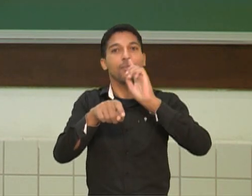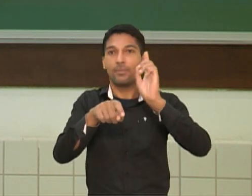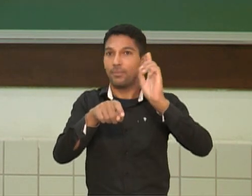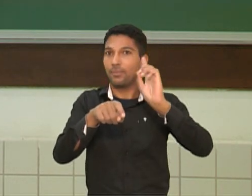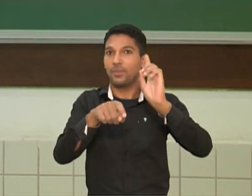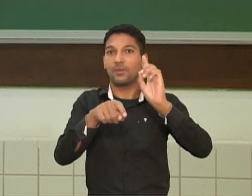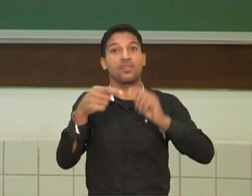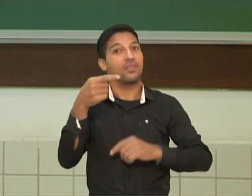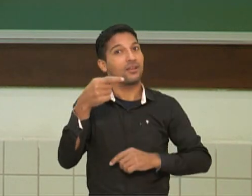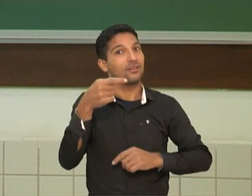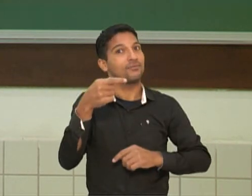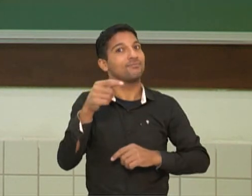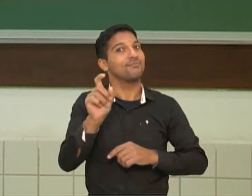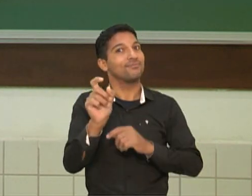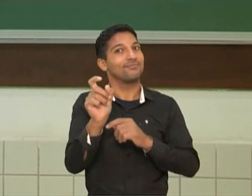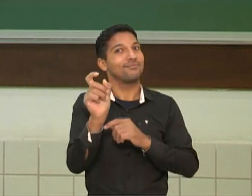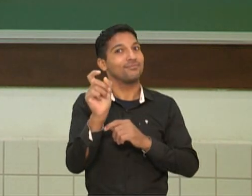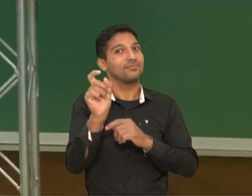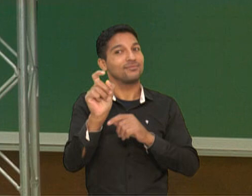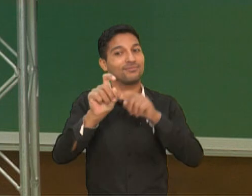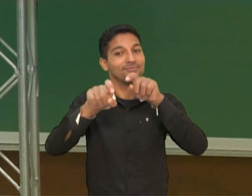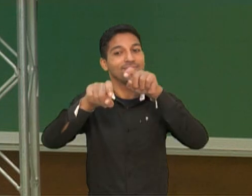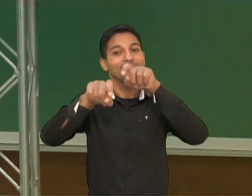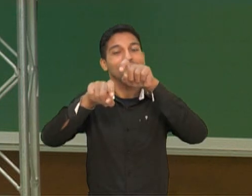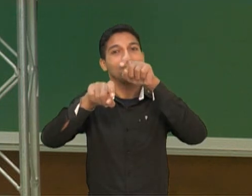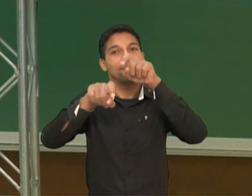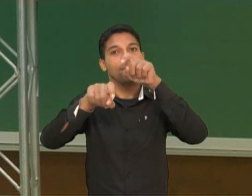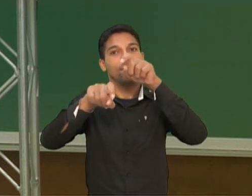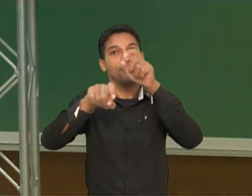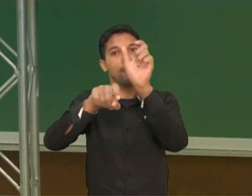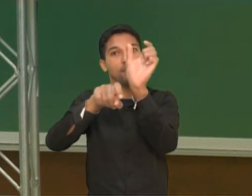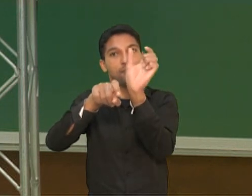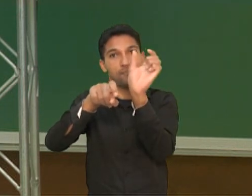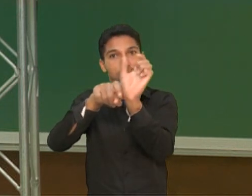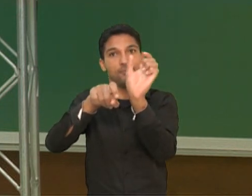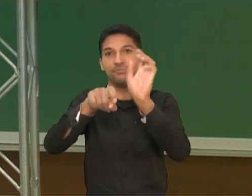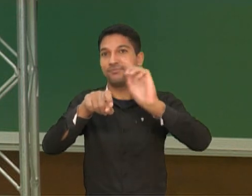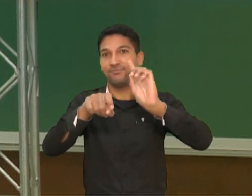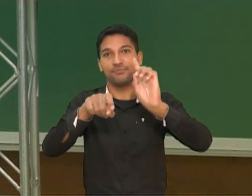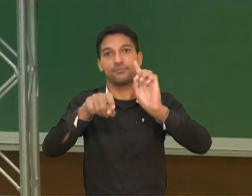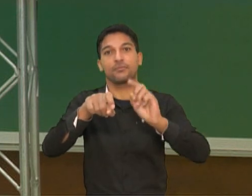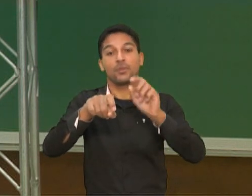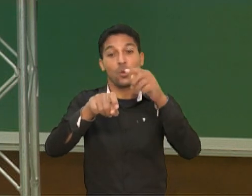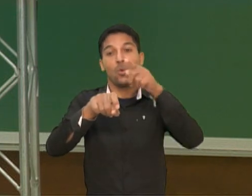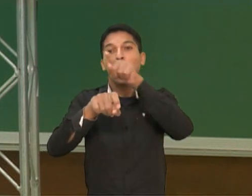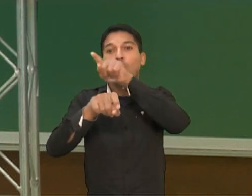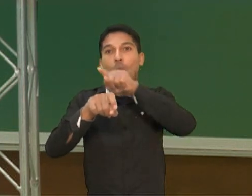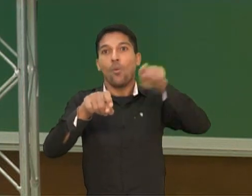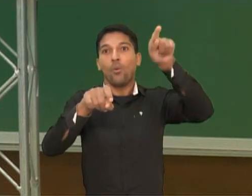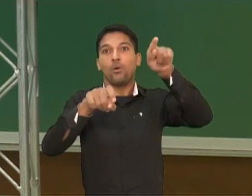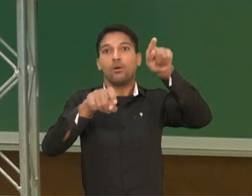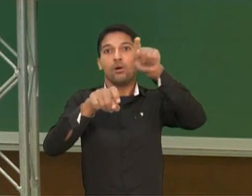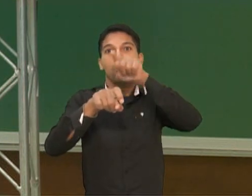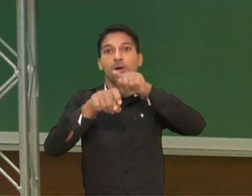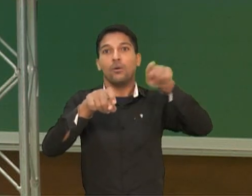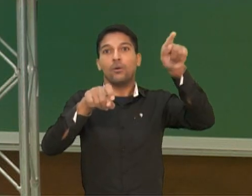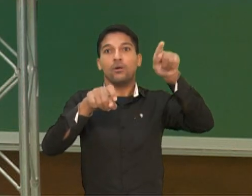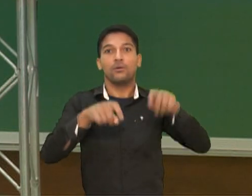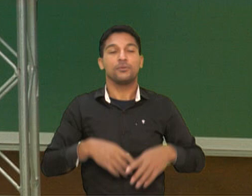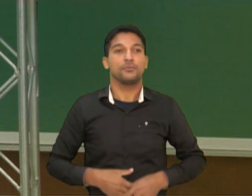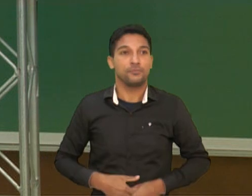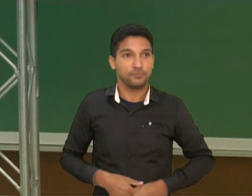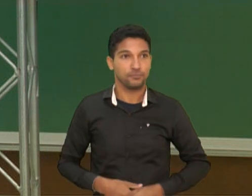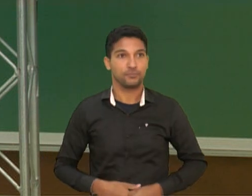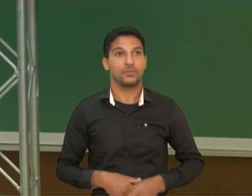pela frente, ok? Então aqui as duas soluções. E é claro, né, que já que essa aula é para resolução